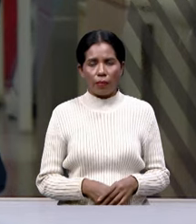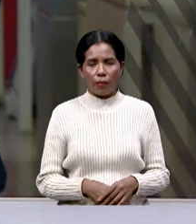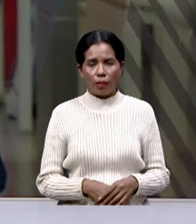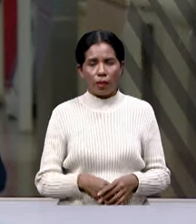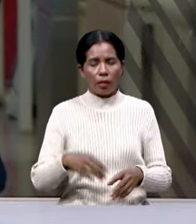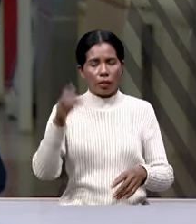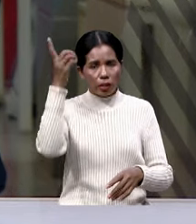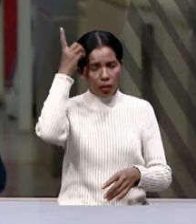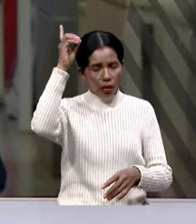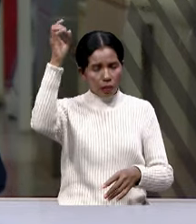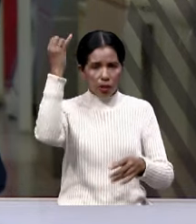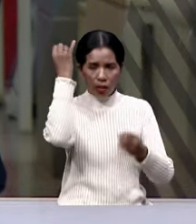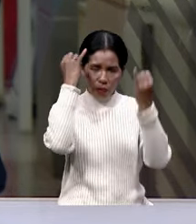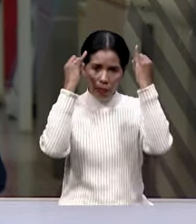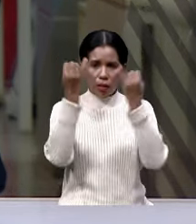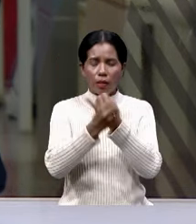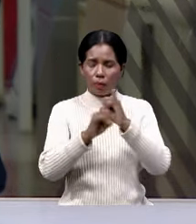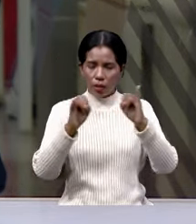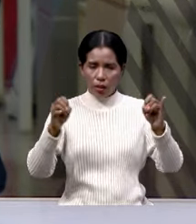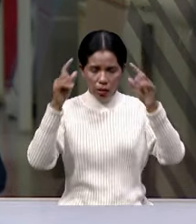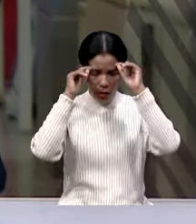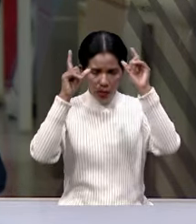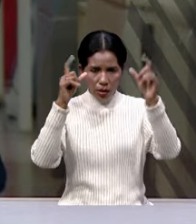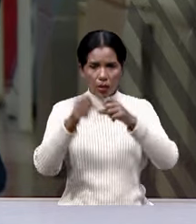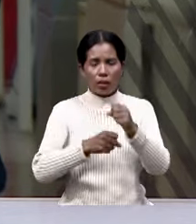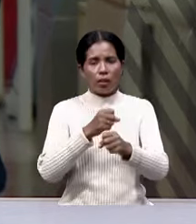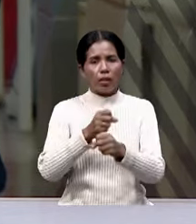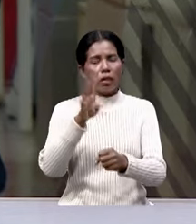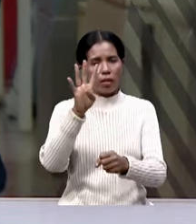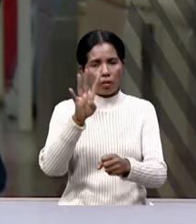independ Timor an revol